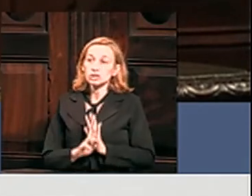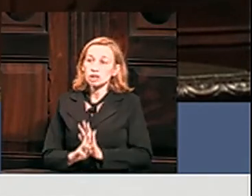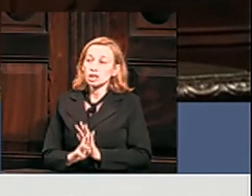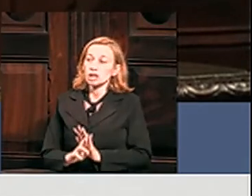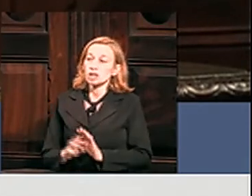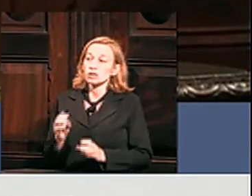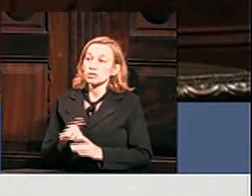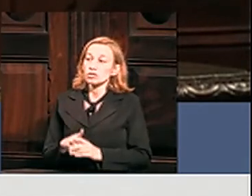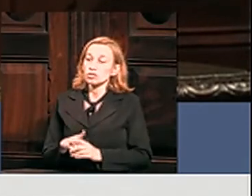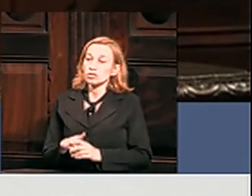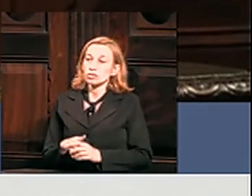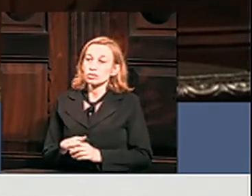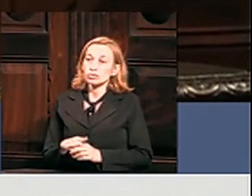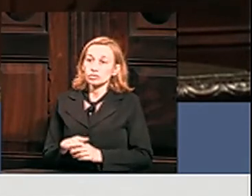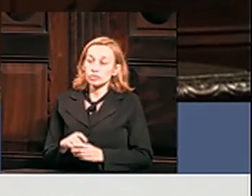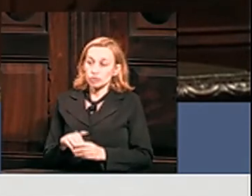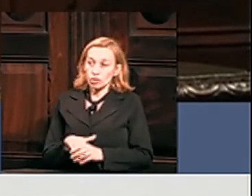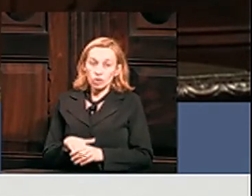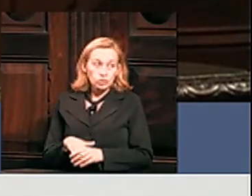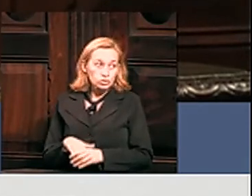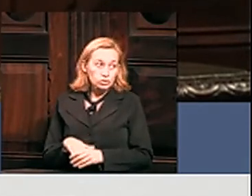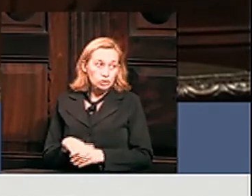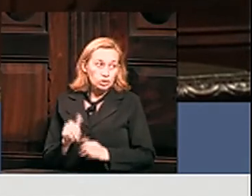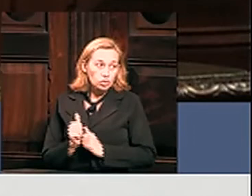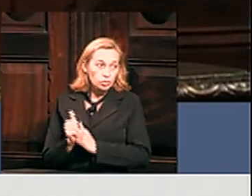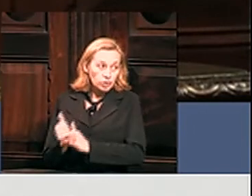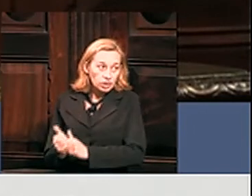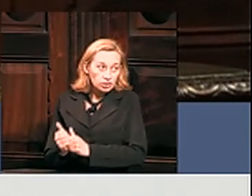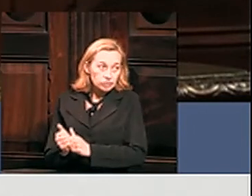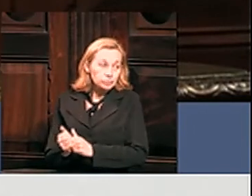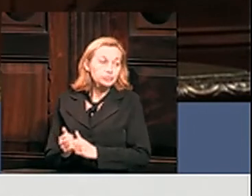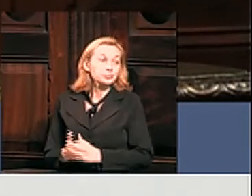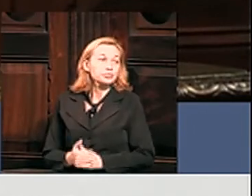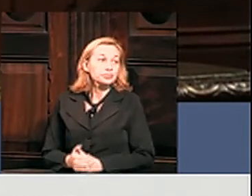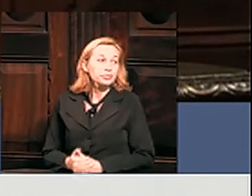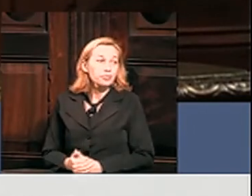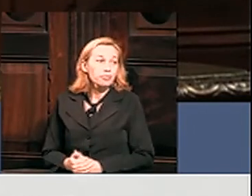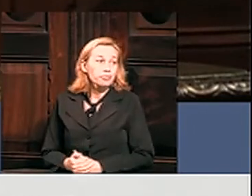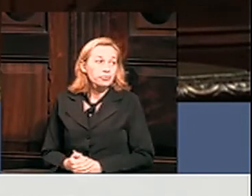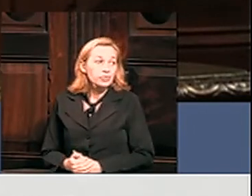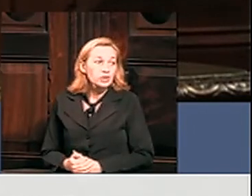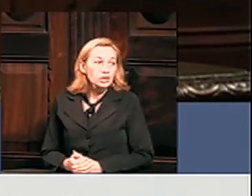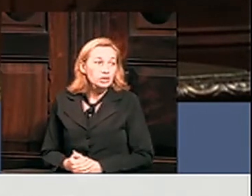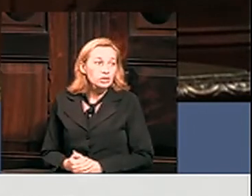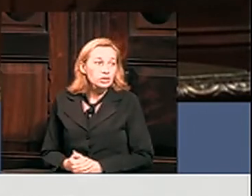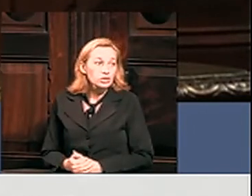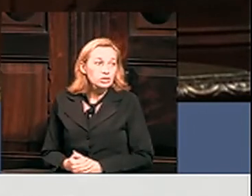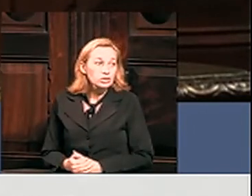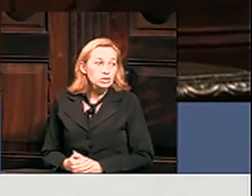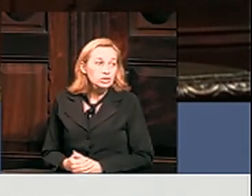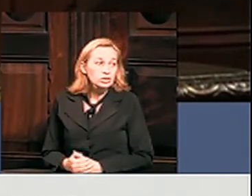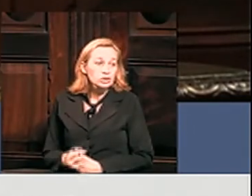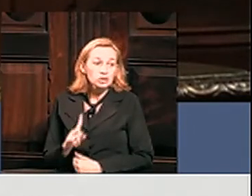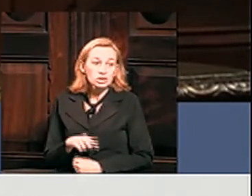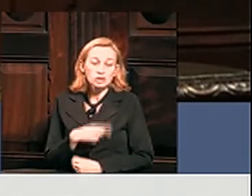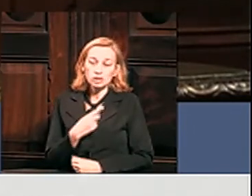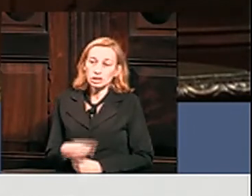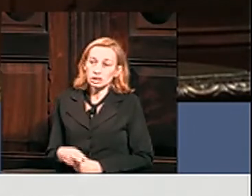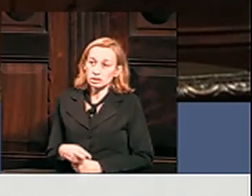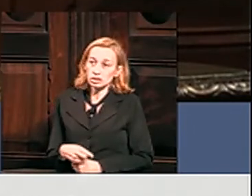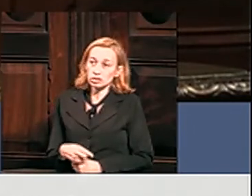acompanhando o voto do Tribunal de Contas do Estado pela rejeição das contas